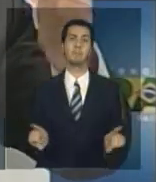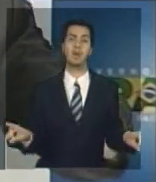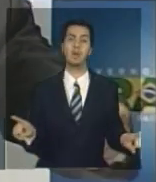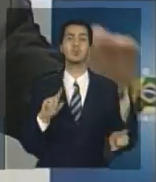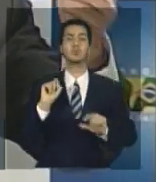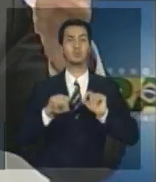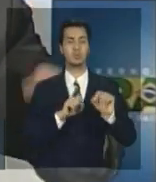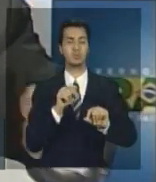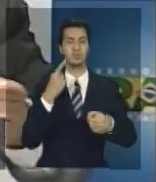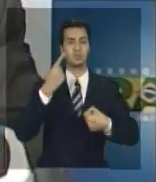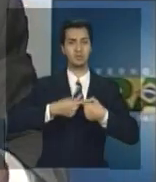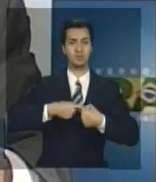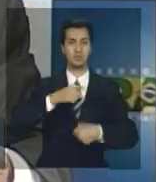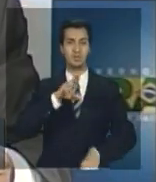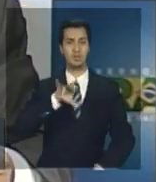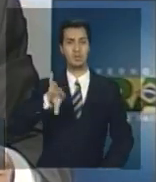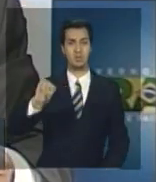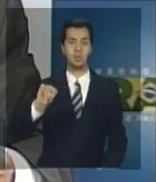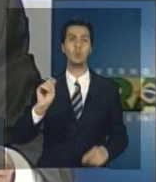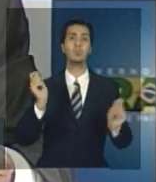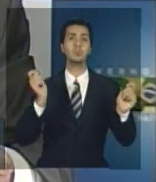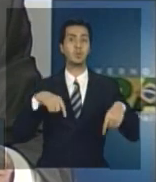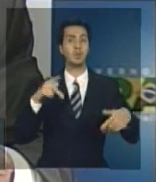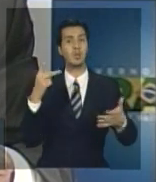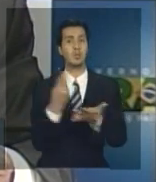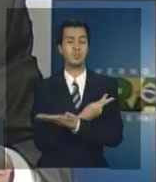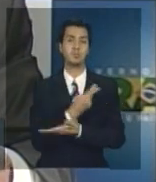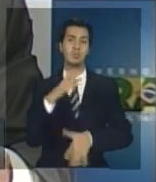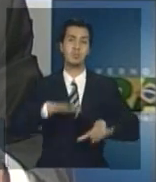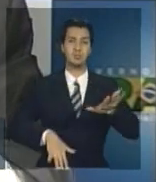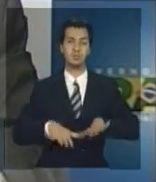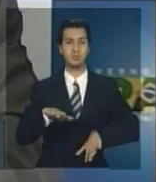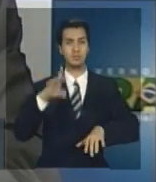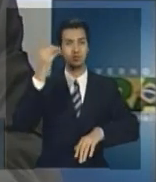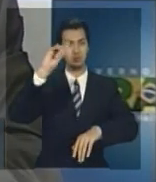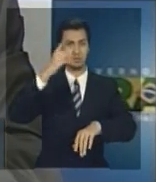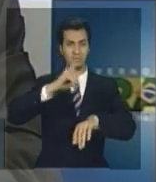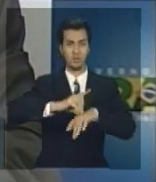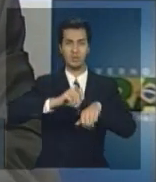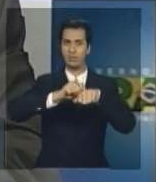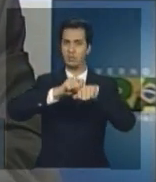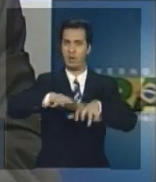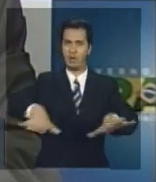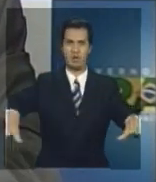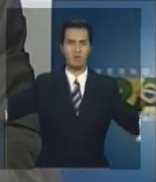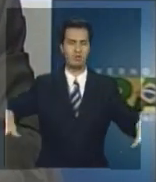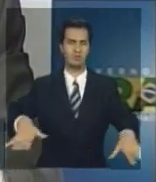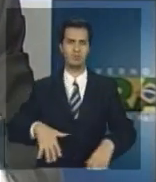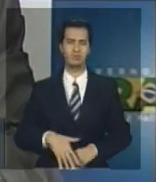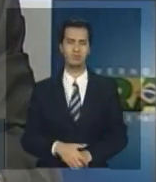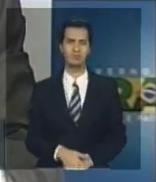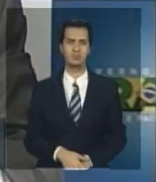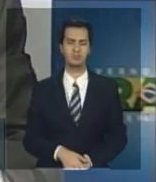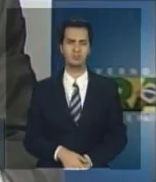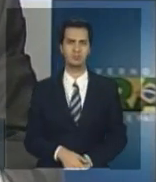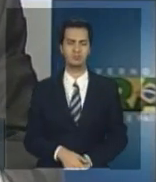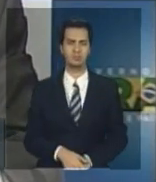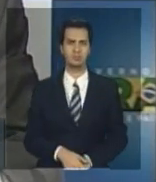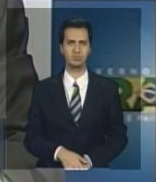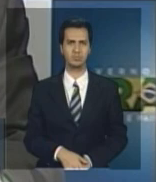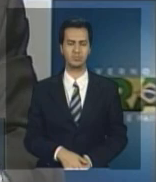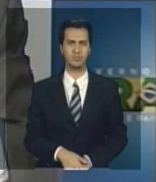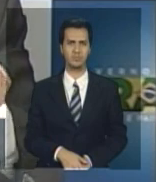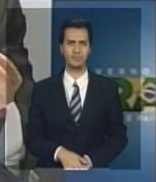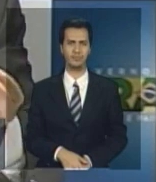afasta o Rio de Janeiro de ter uma das maiores epidemias de dengue da sua história. Então, é só citar um exemplo em